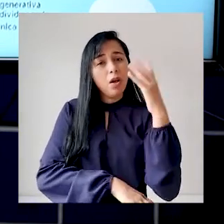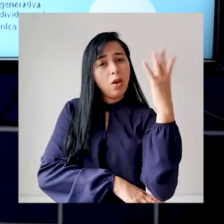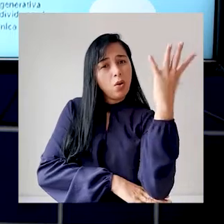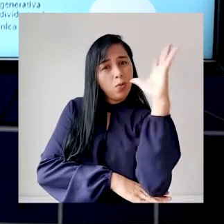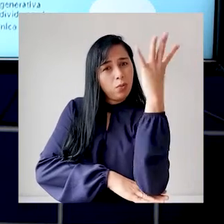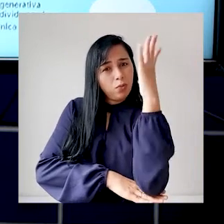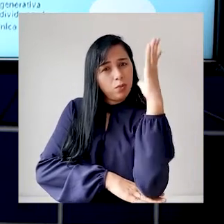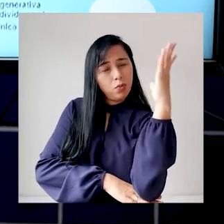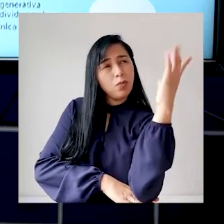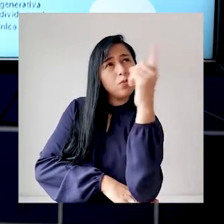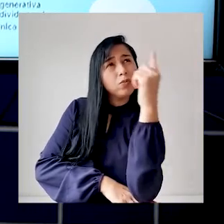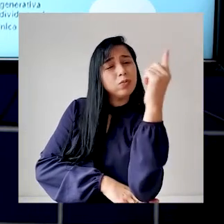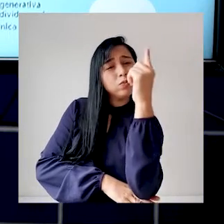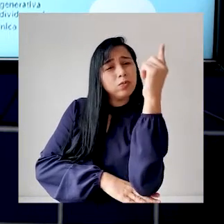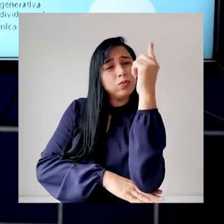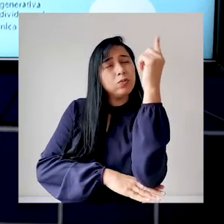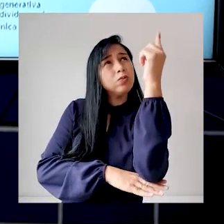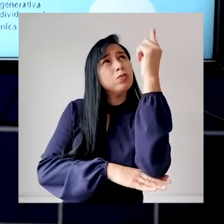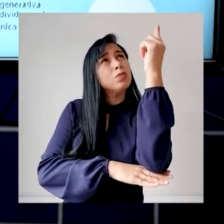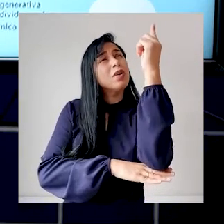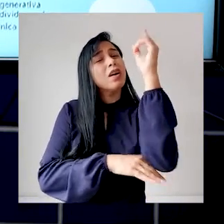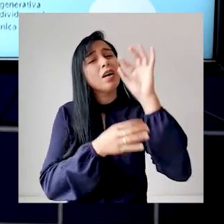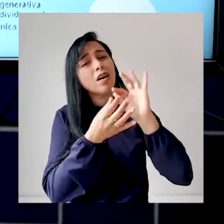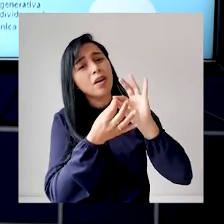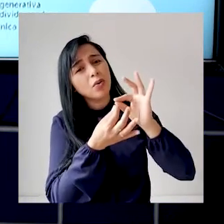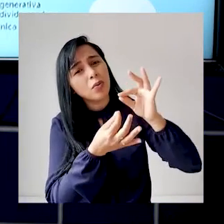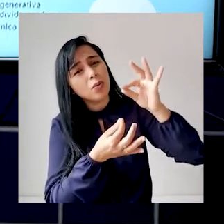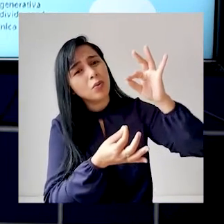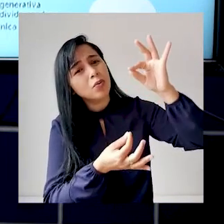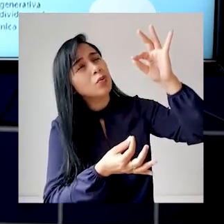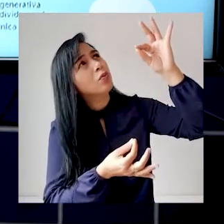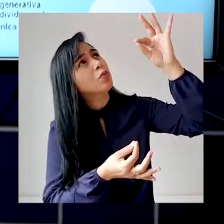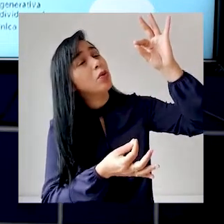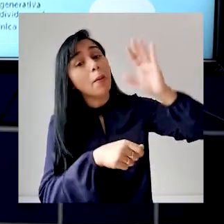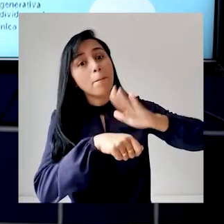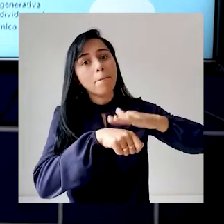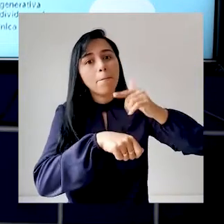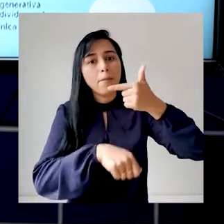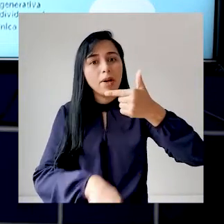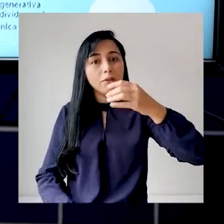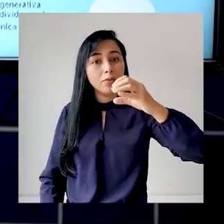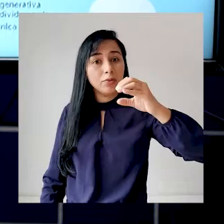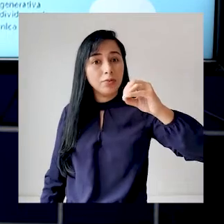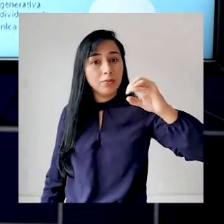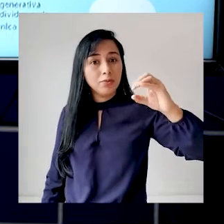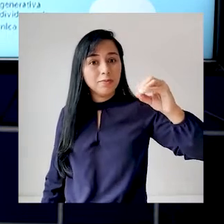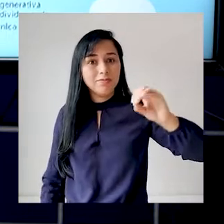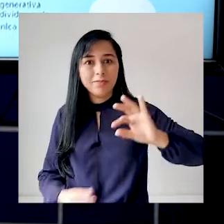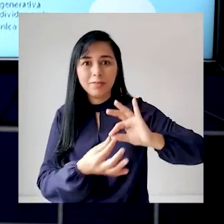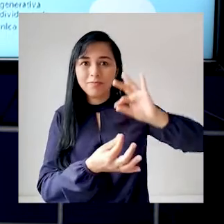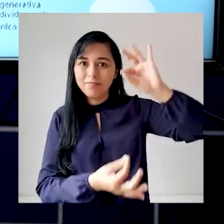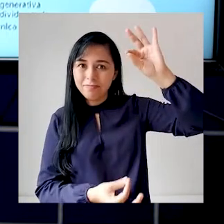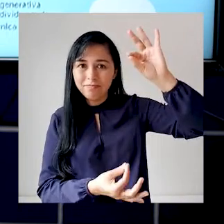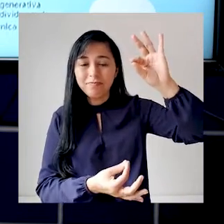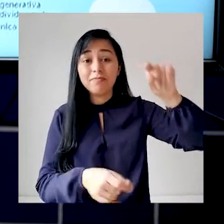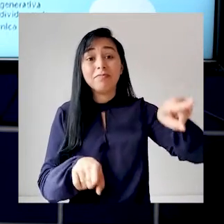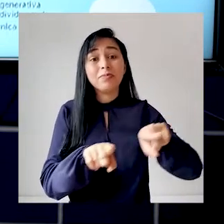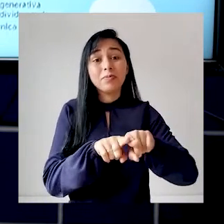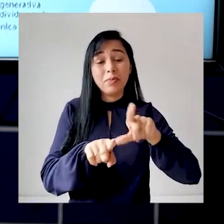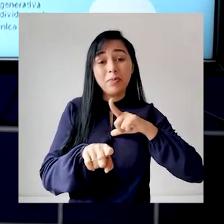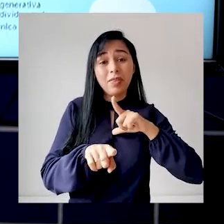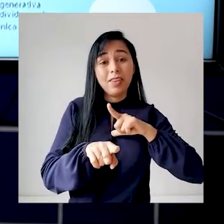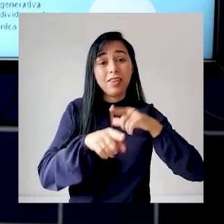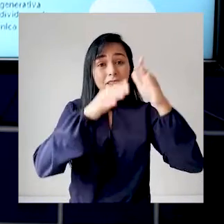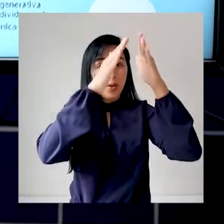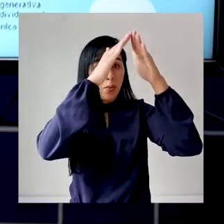podem chegar a mais de 200 metros de altura, e os pinheiros, que nós conhecemos popularmente como árvore